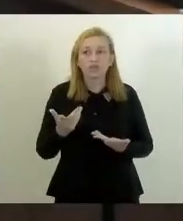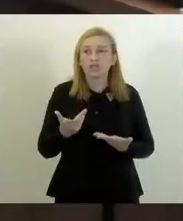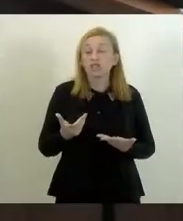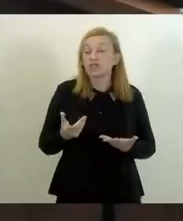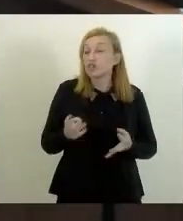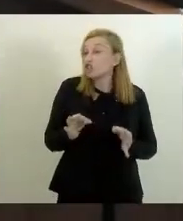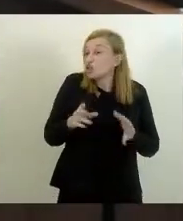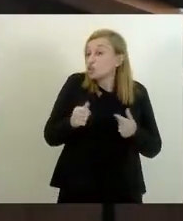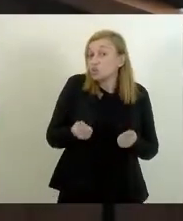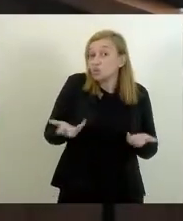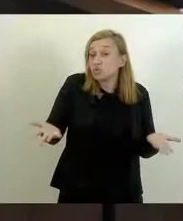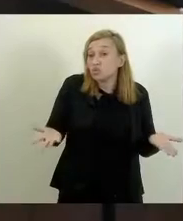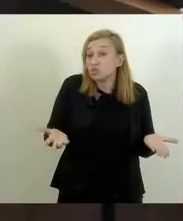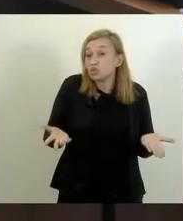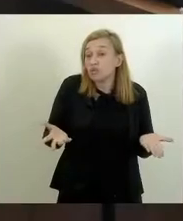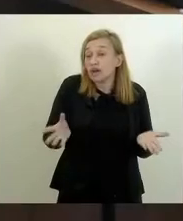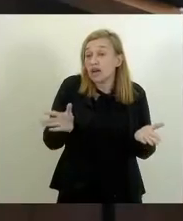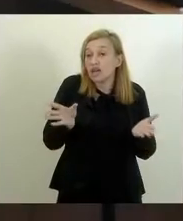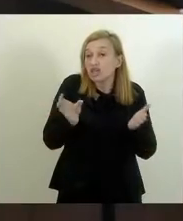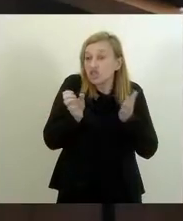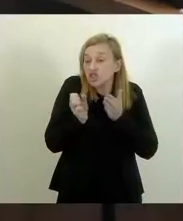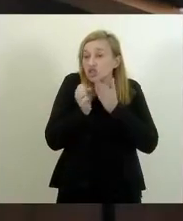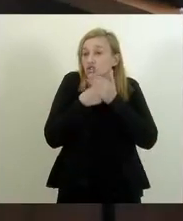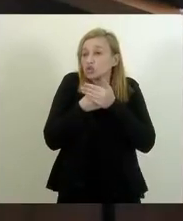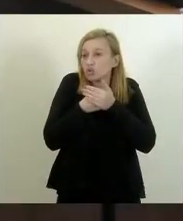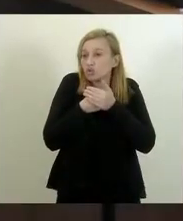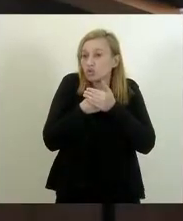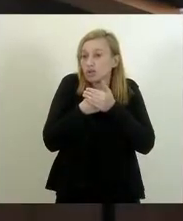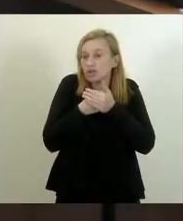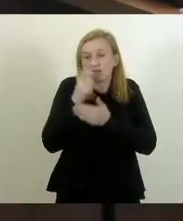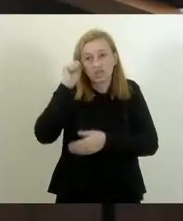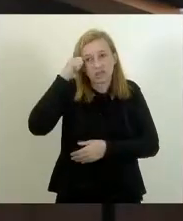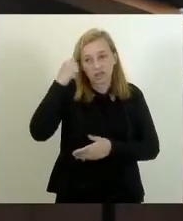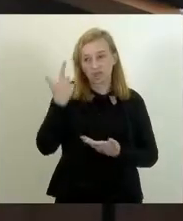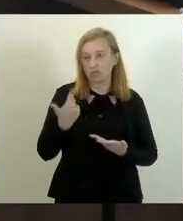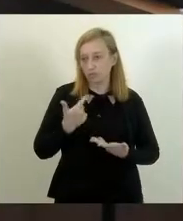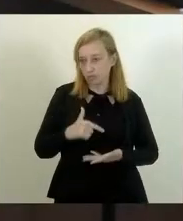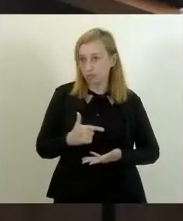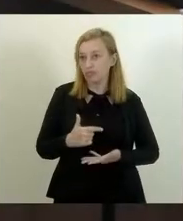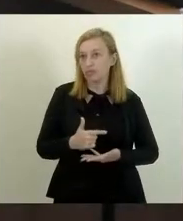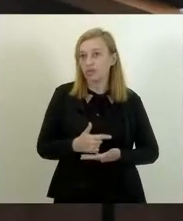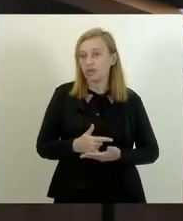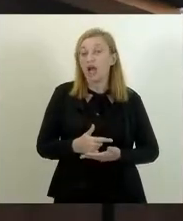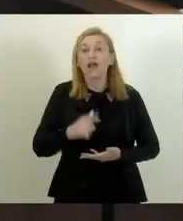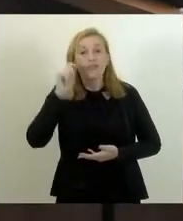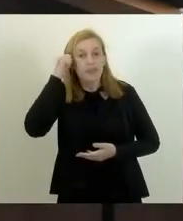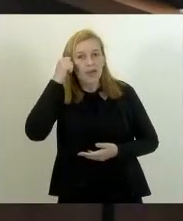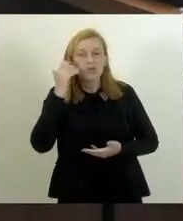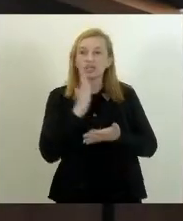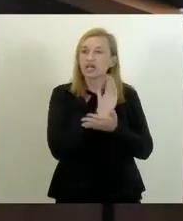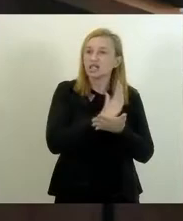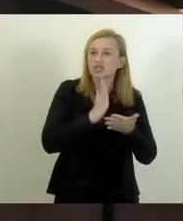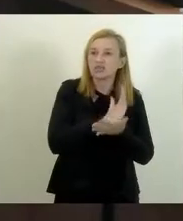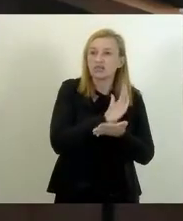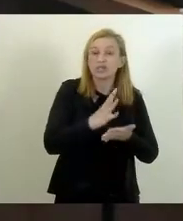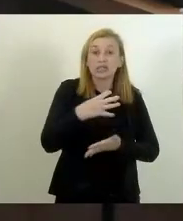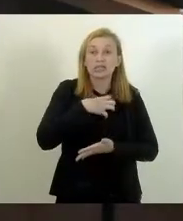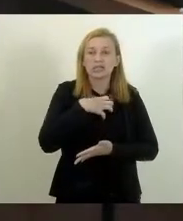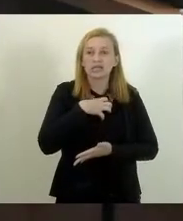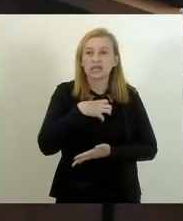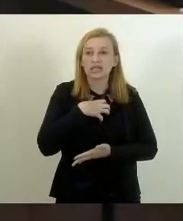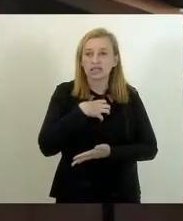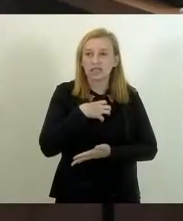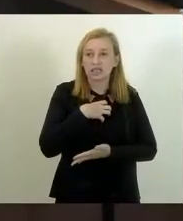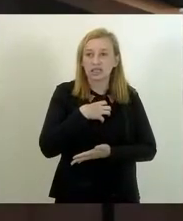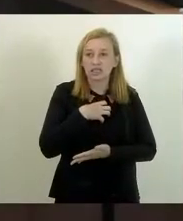de tudo para esconder os seus fenótipos de negritude. Negros que muitas vezes sentem a